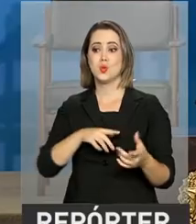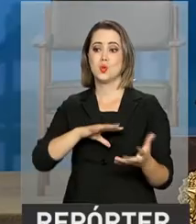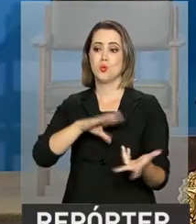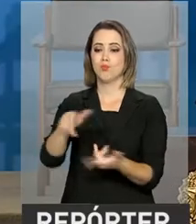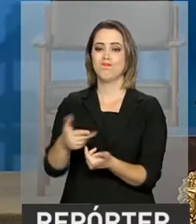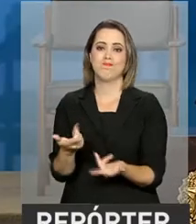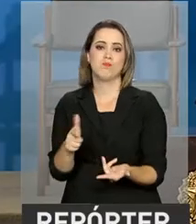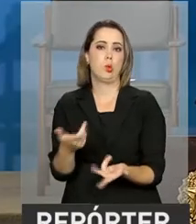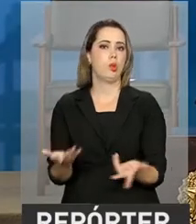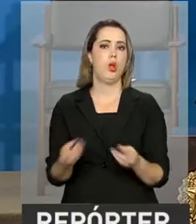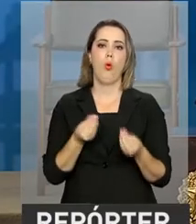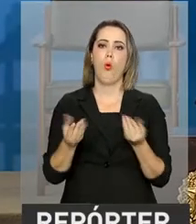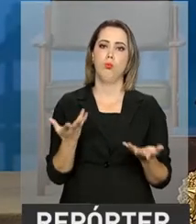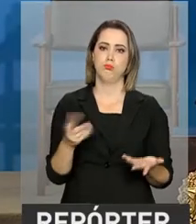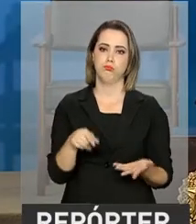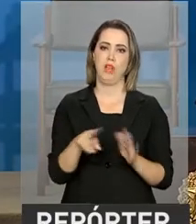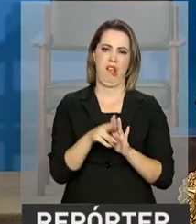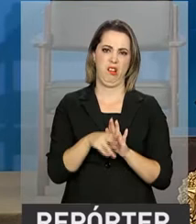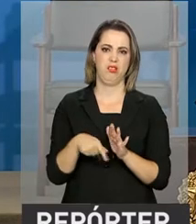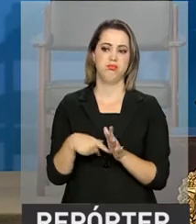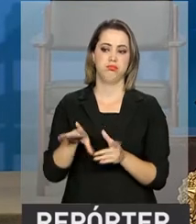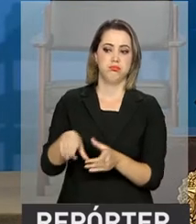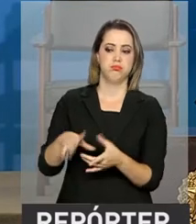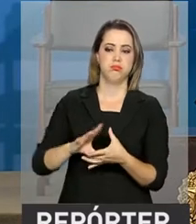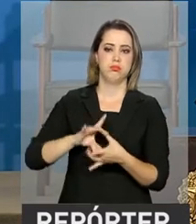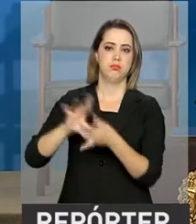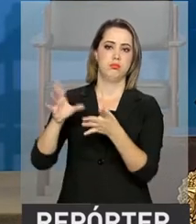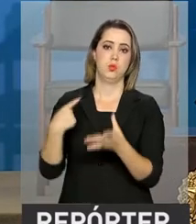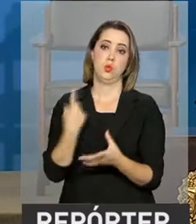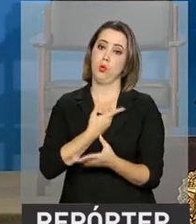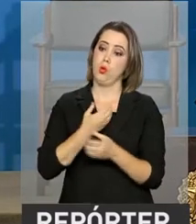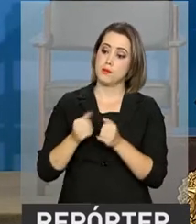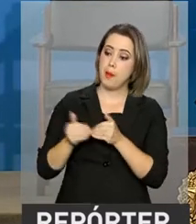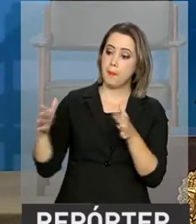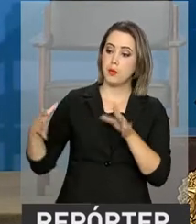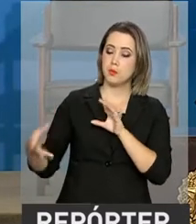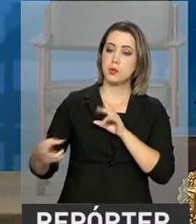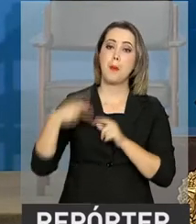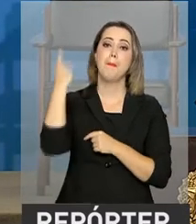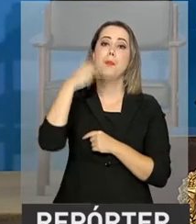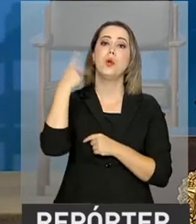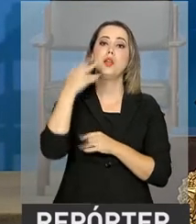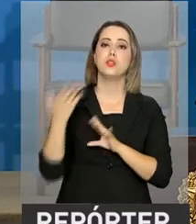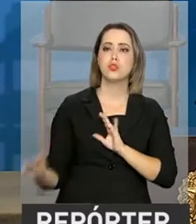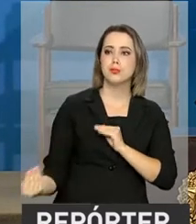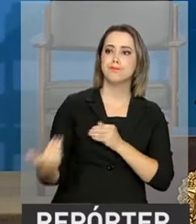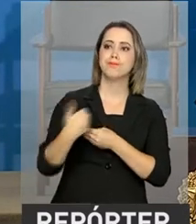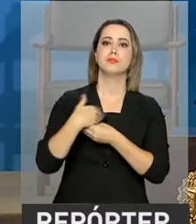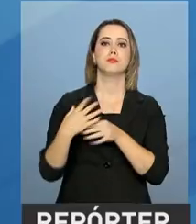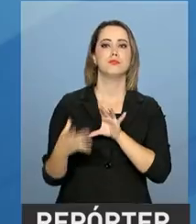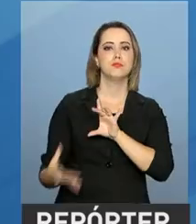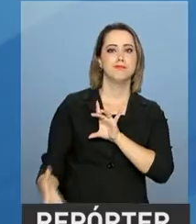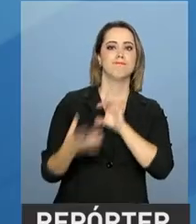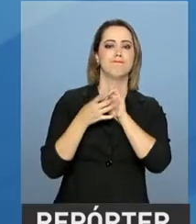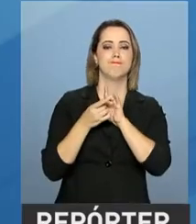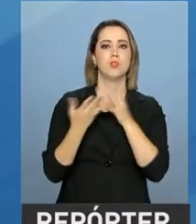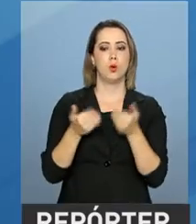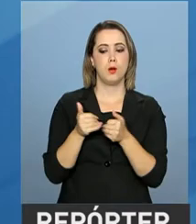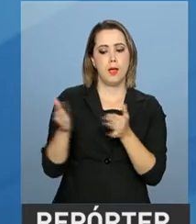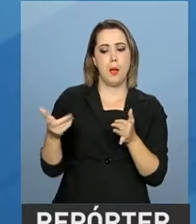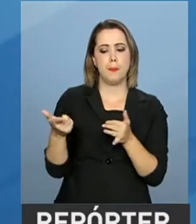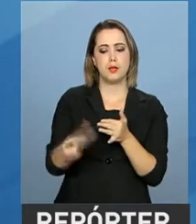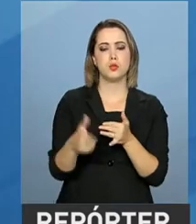isso nós reabrimos a possibilidade política agora reabrir reconquistar o mercado